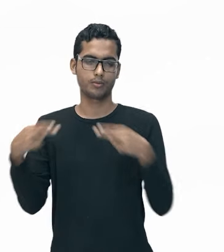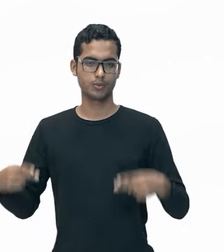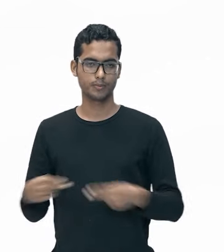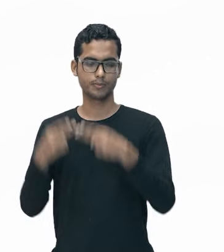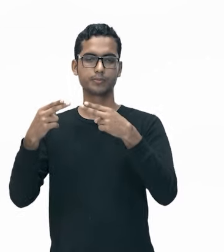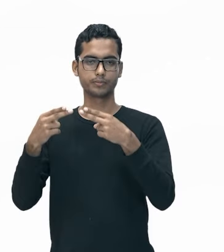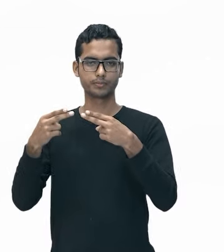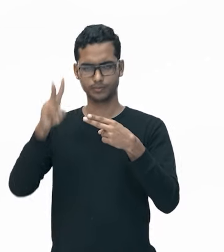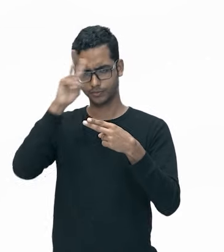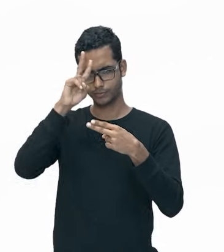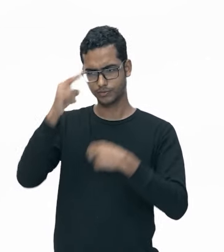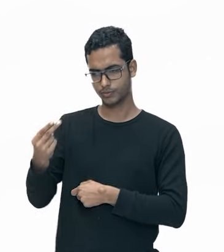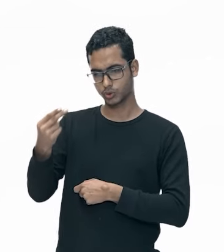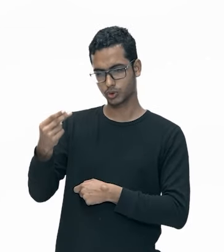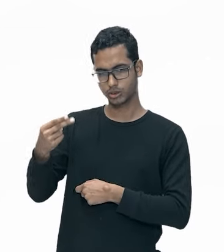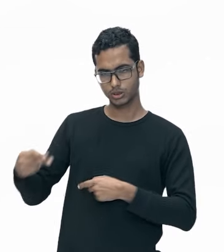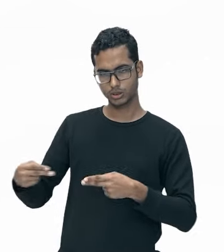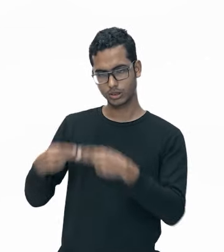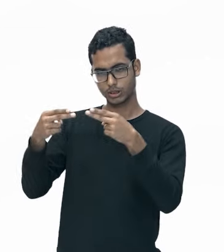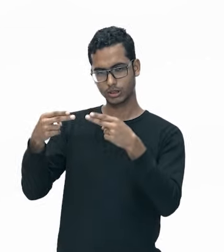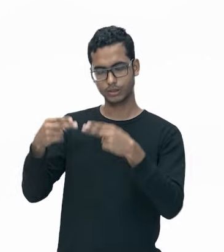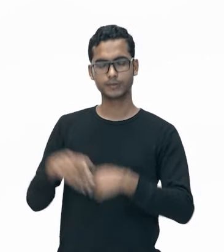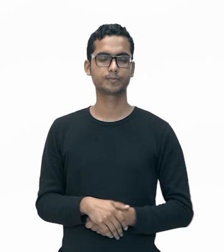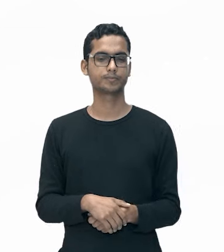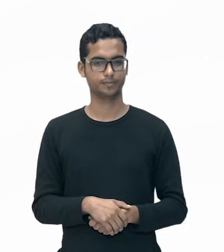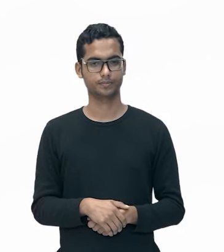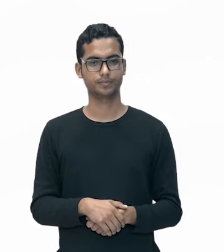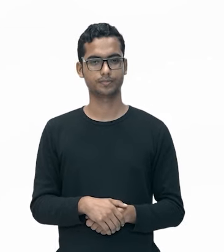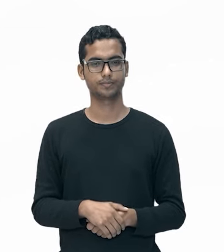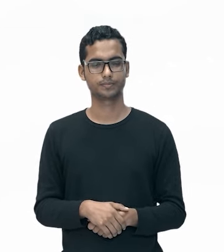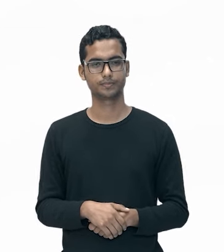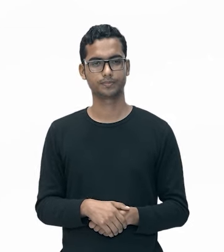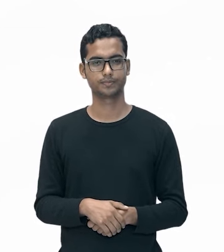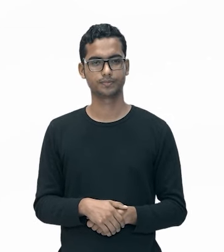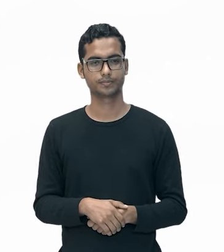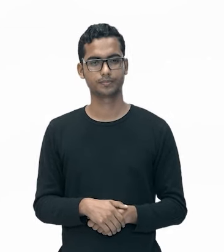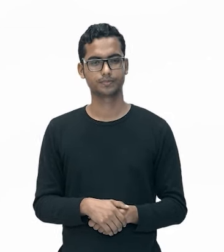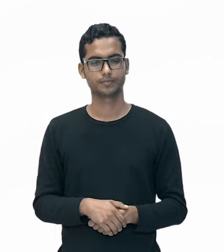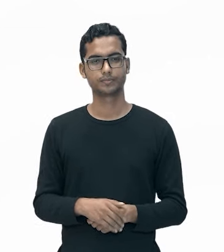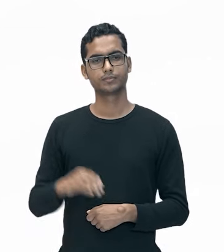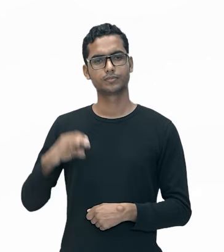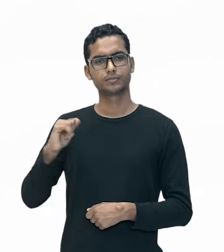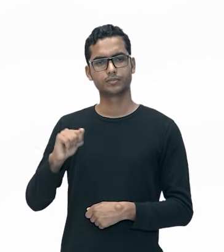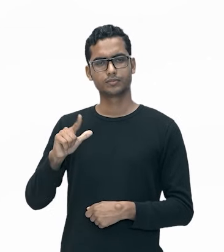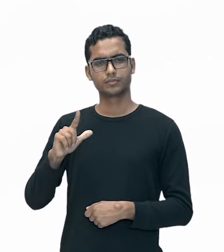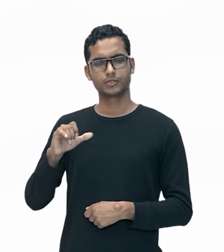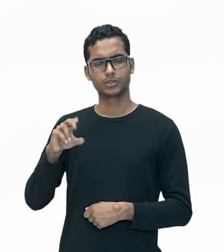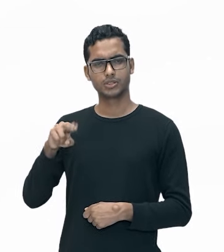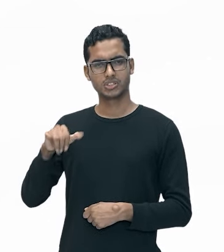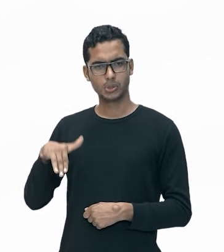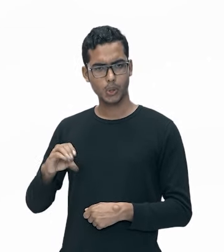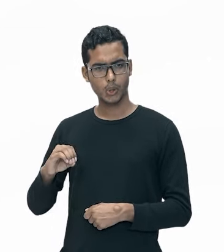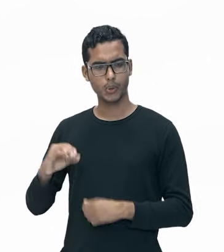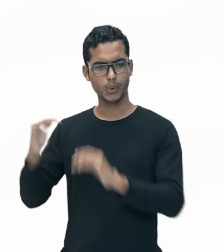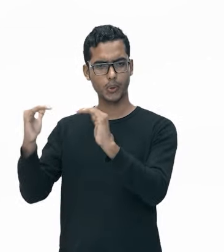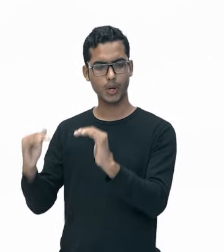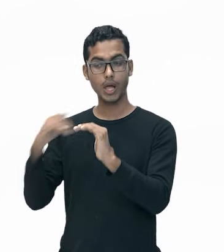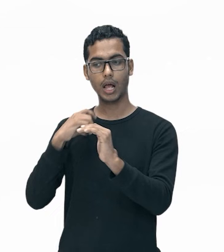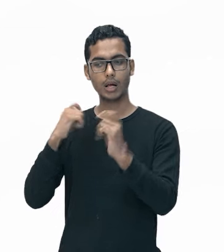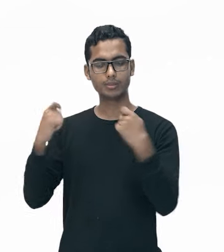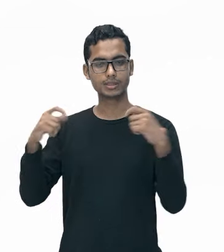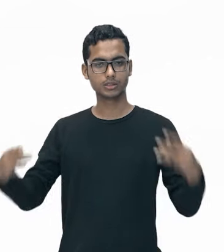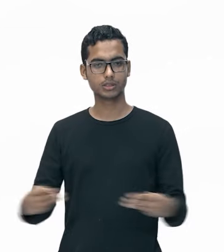dois tracinhos né um tracinho simples dois tracinhos dupla para ser classificado como um Alcino tem que ter aquela ligação de